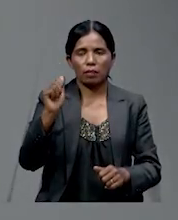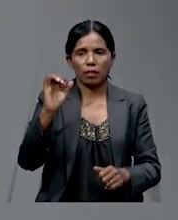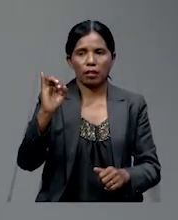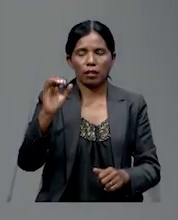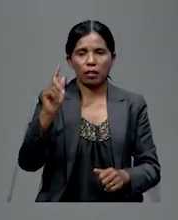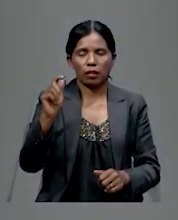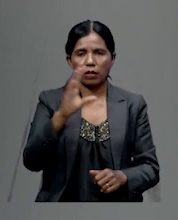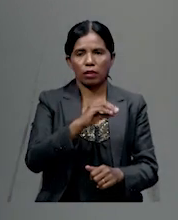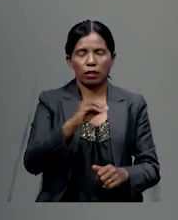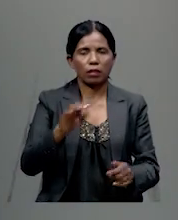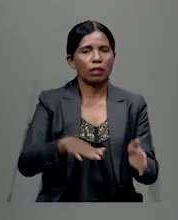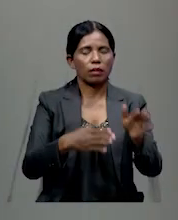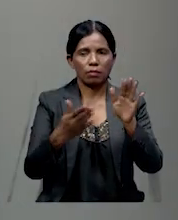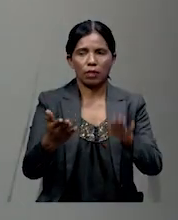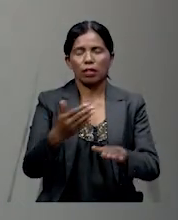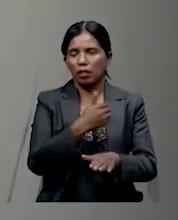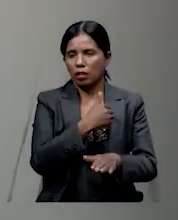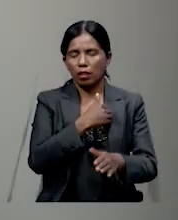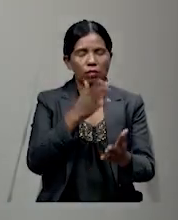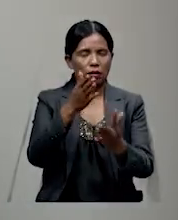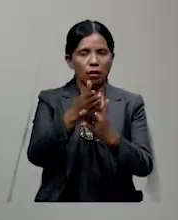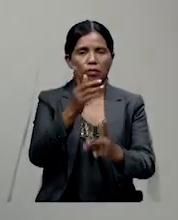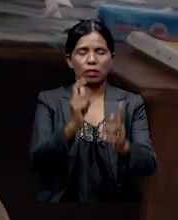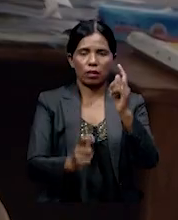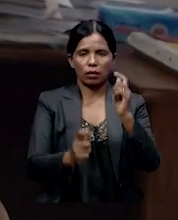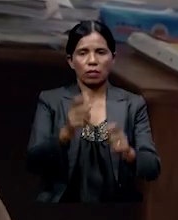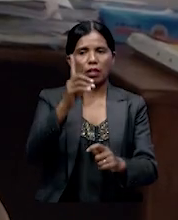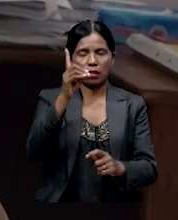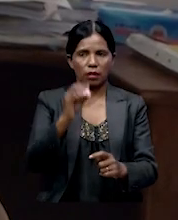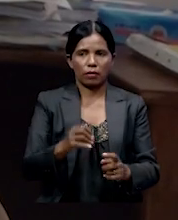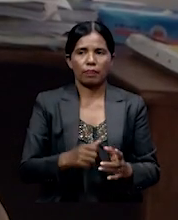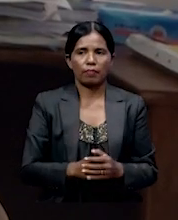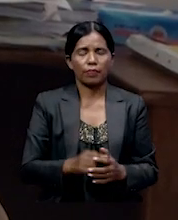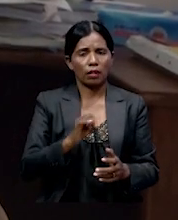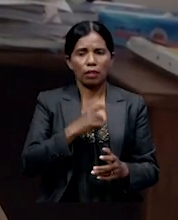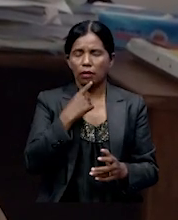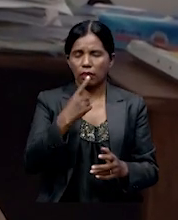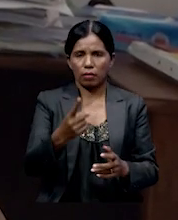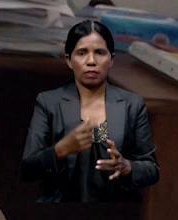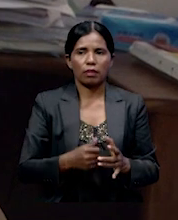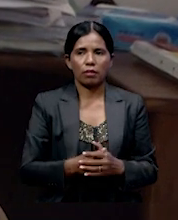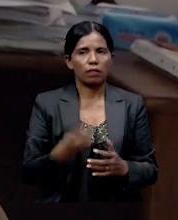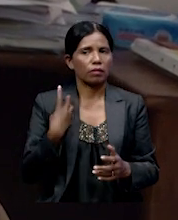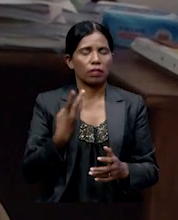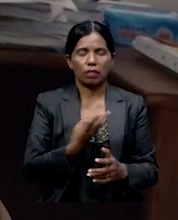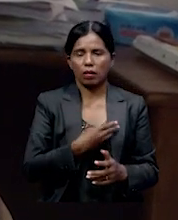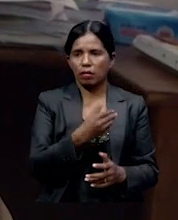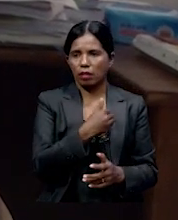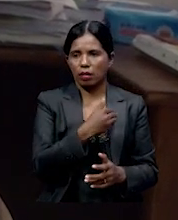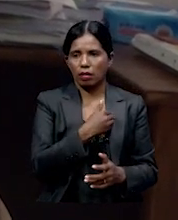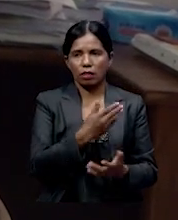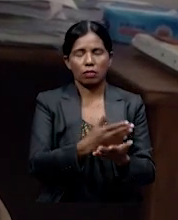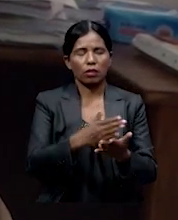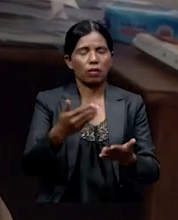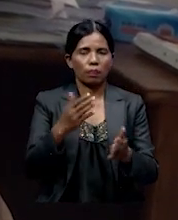de Jesus Soares Niamate, sedau tama iha tribunal distrital Dili. Onai oi audiente na, ita sedau iha distribusau proses